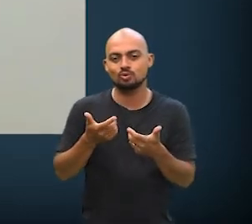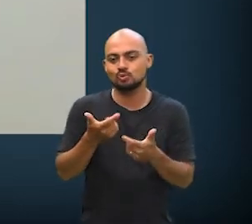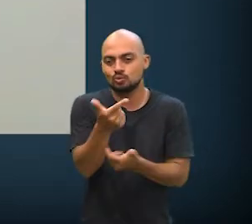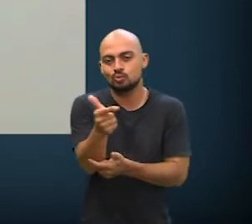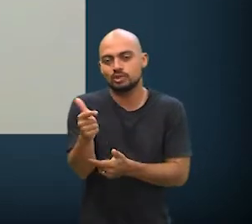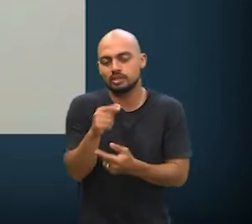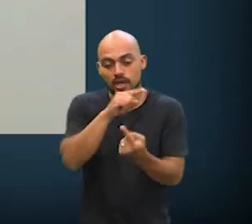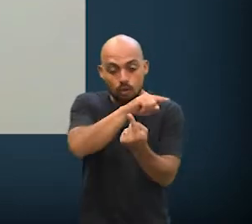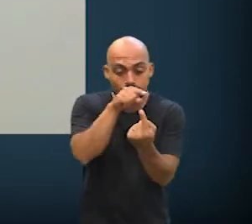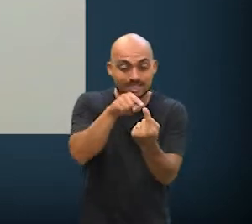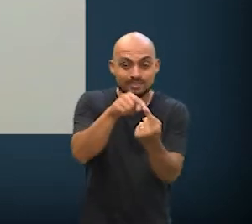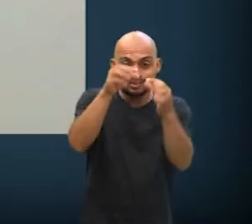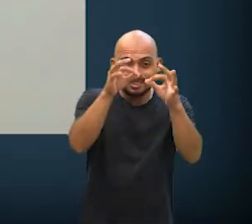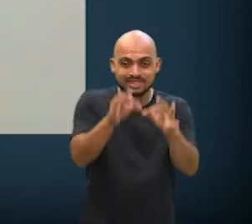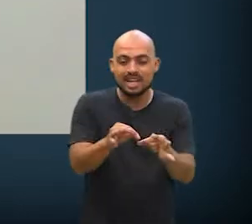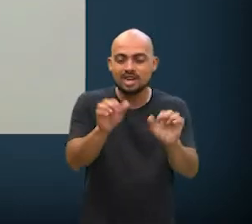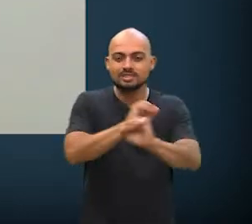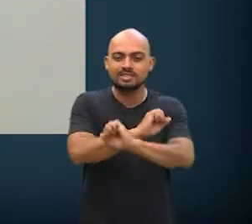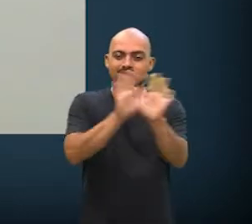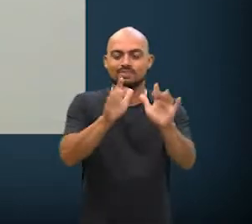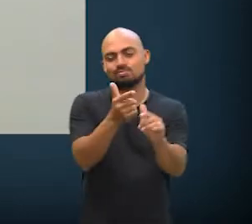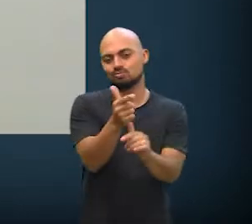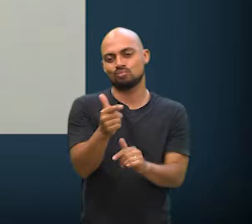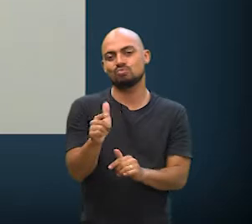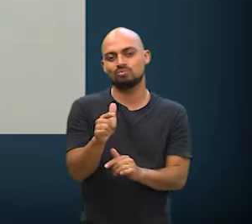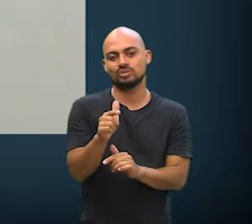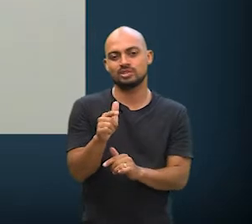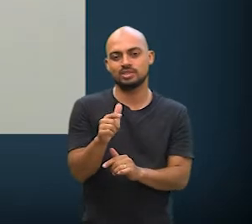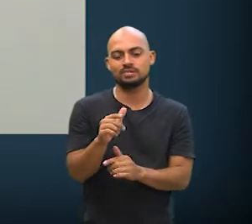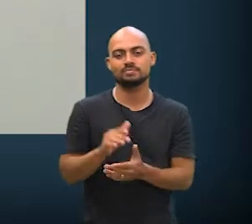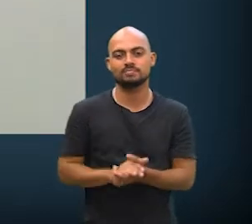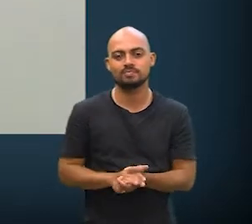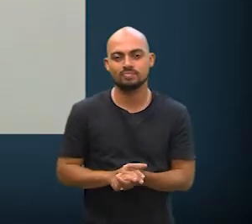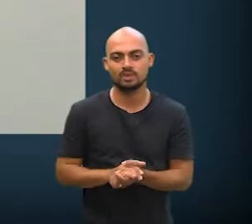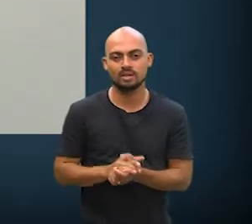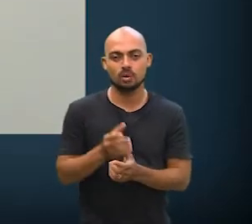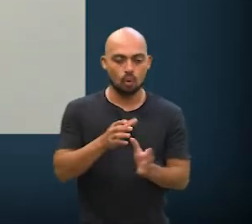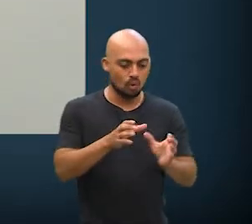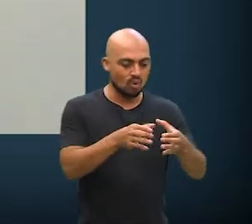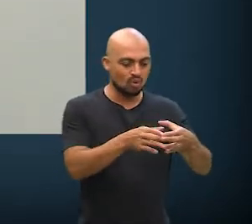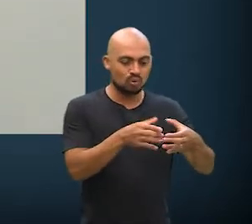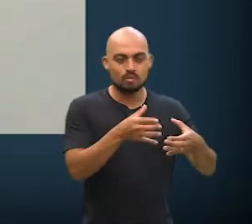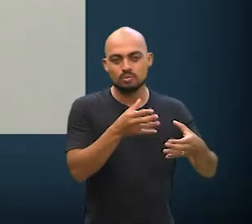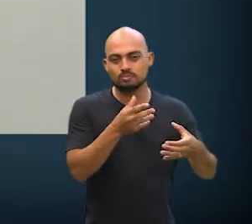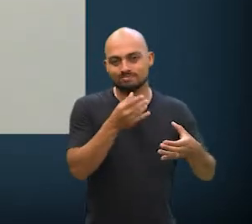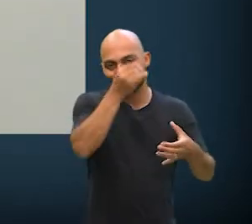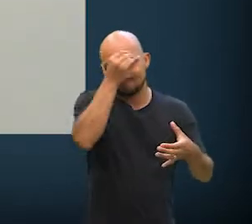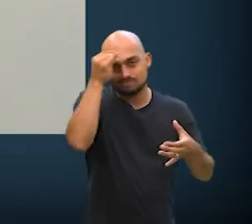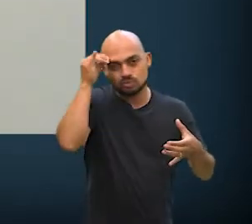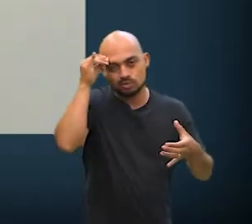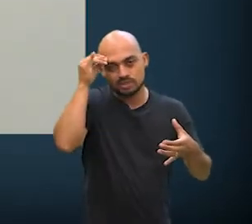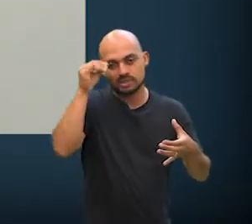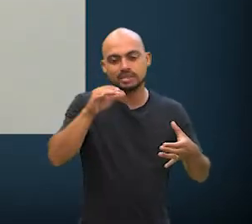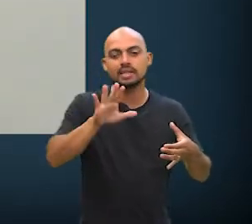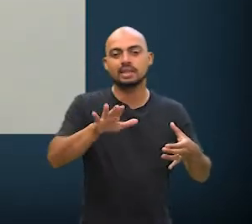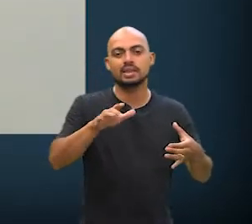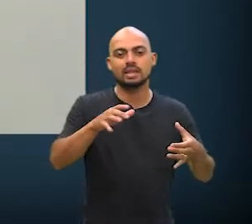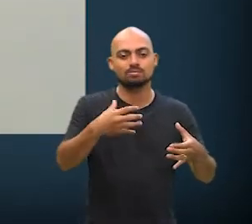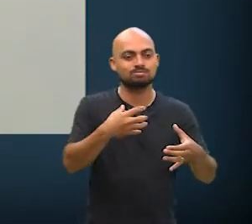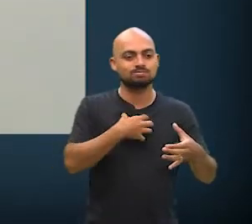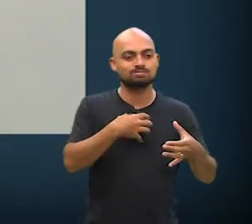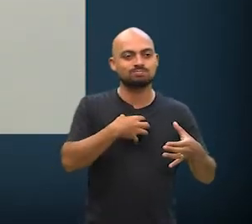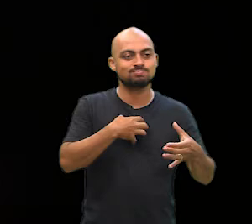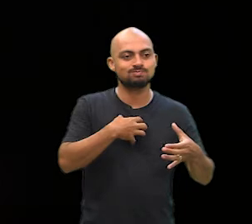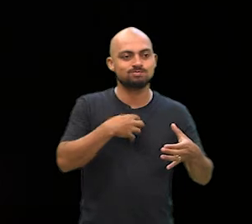os objetivos bem definidos, bem claros, isso ainda não estava bem definido para todo o time, para toda a equipe. E isso foi uma mudança de chave